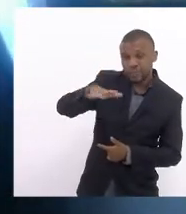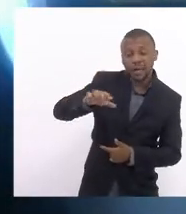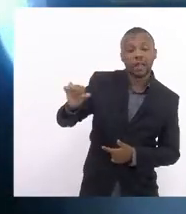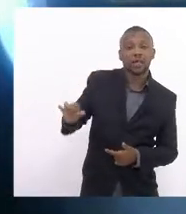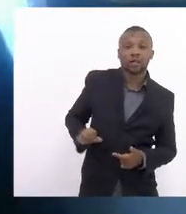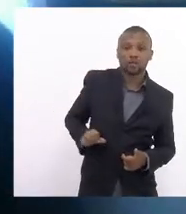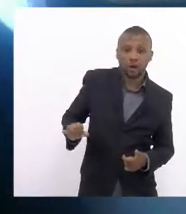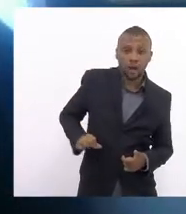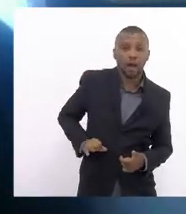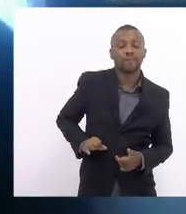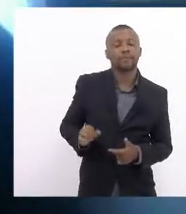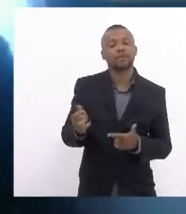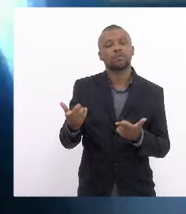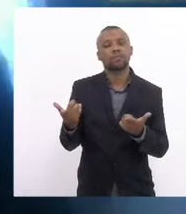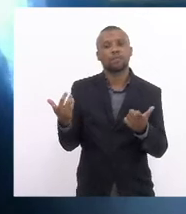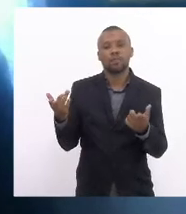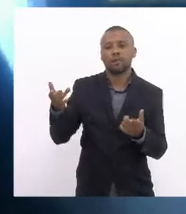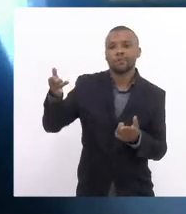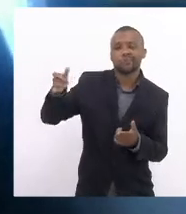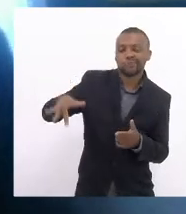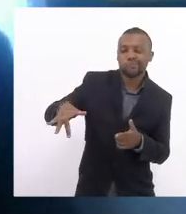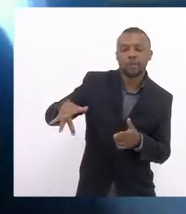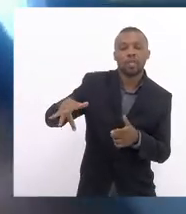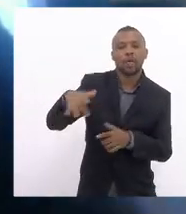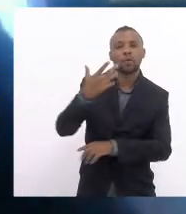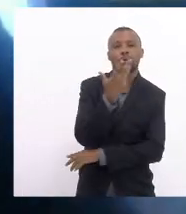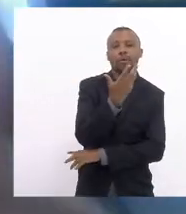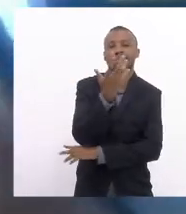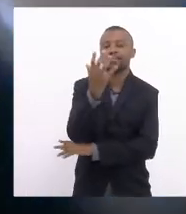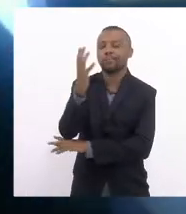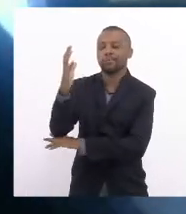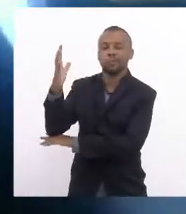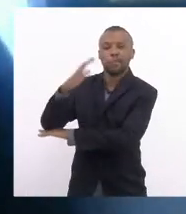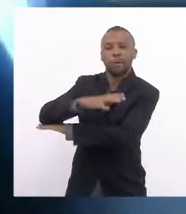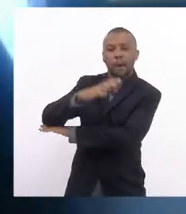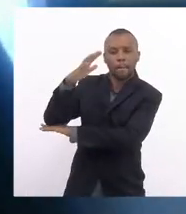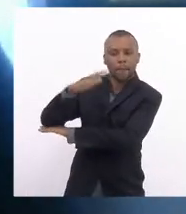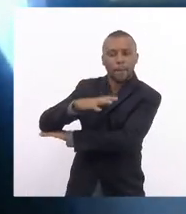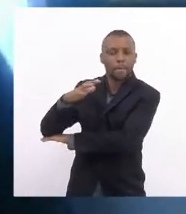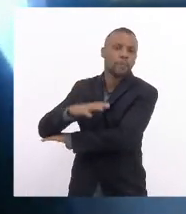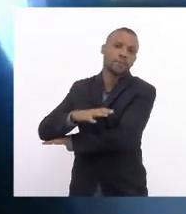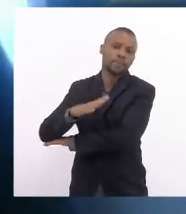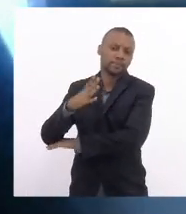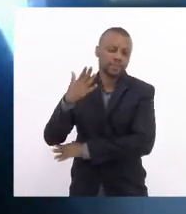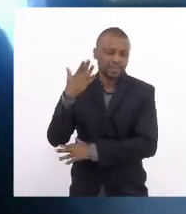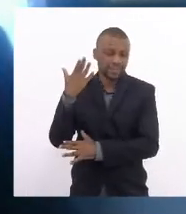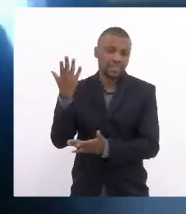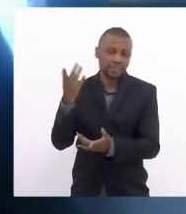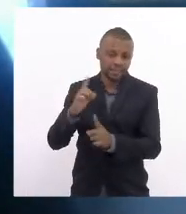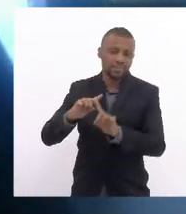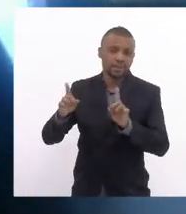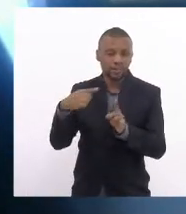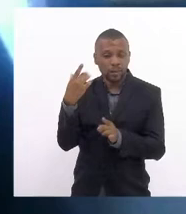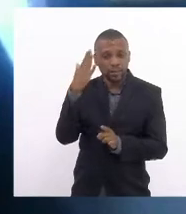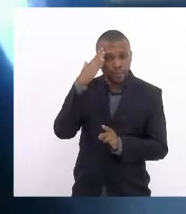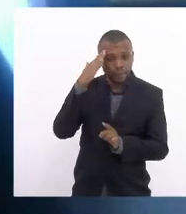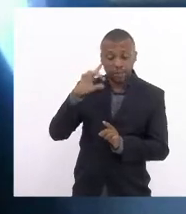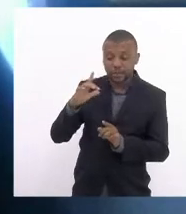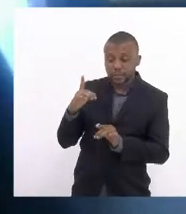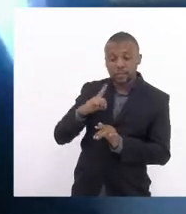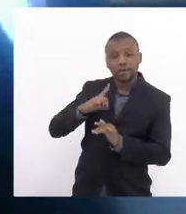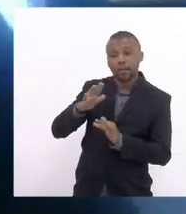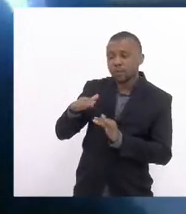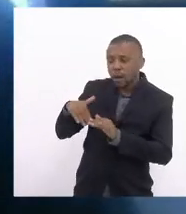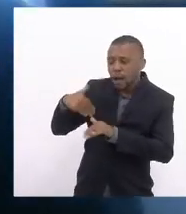a poluição, com a degradação ambiental, apesar dos avanços obtidos,